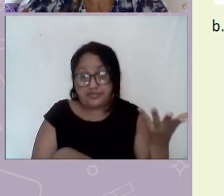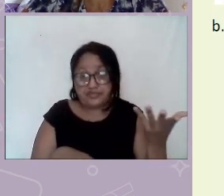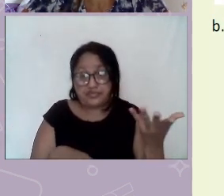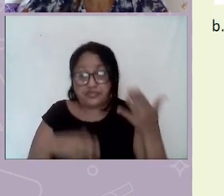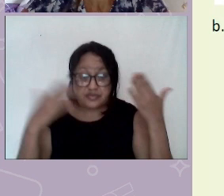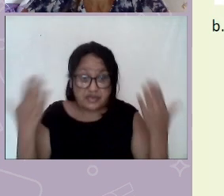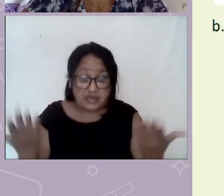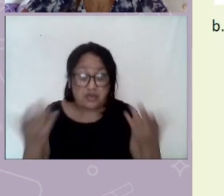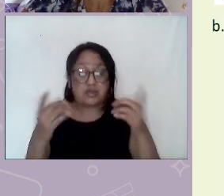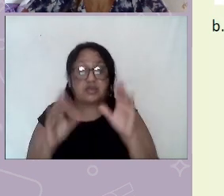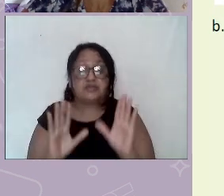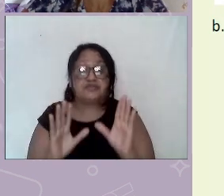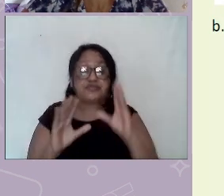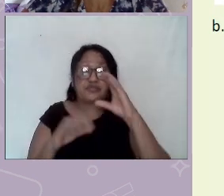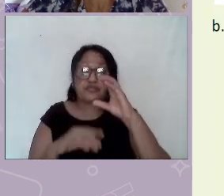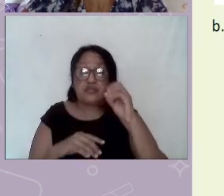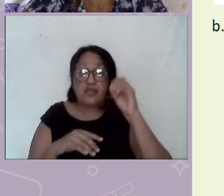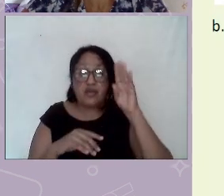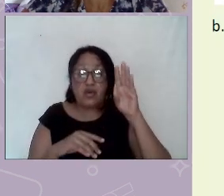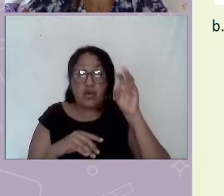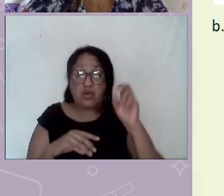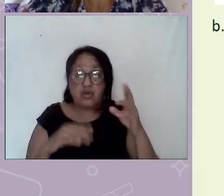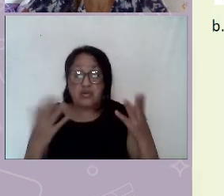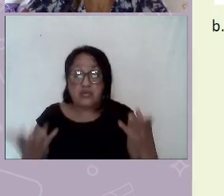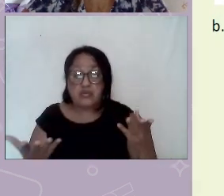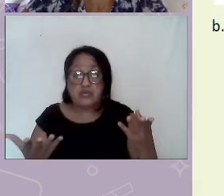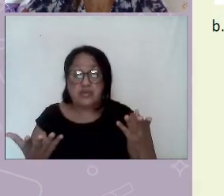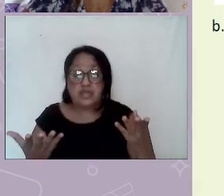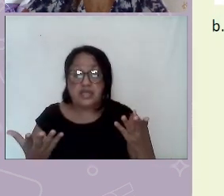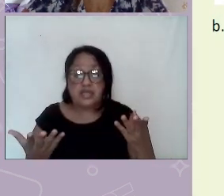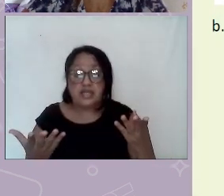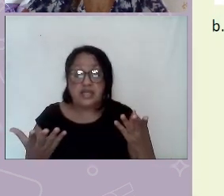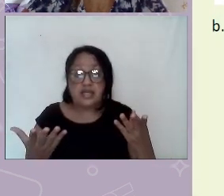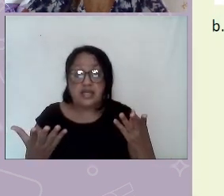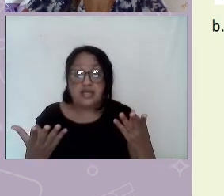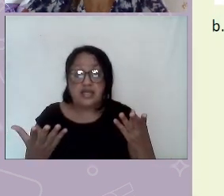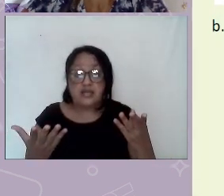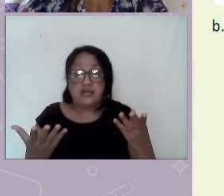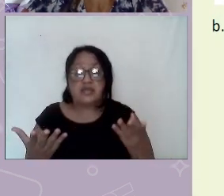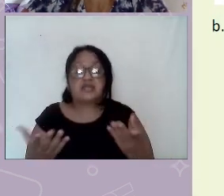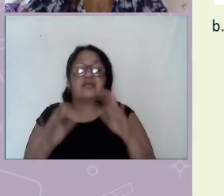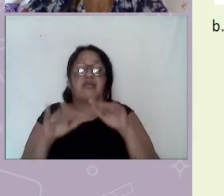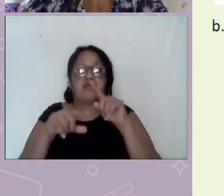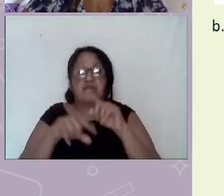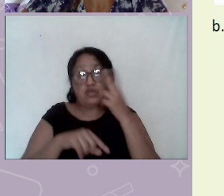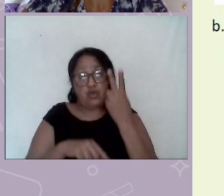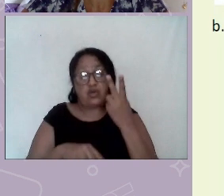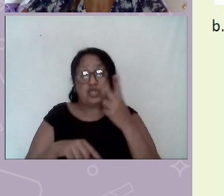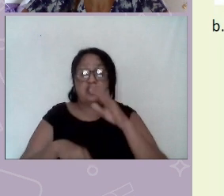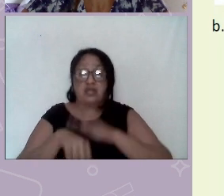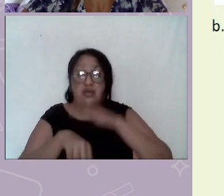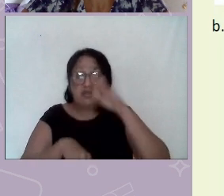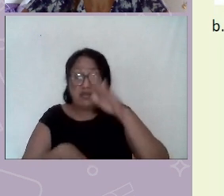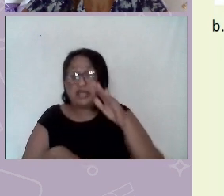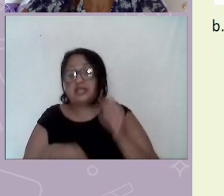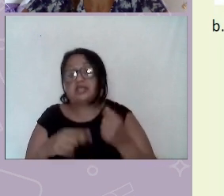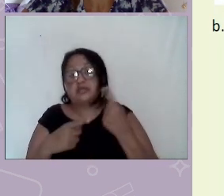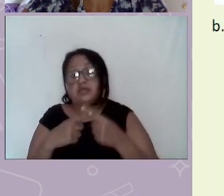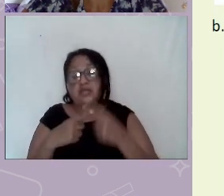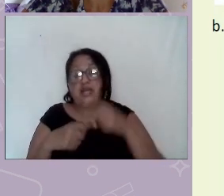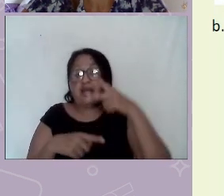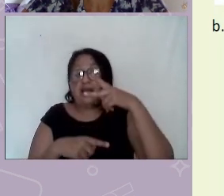esse cobre ele vai ser oxidado passar para o estado 2 mais enquanto que a prata vai ser